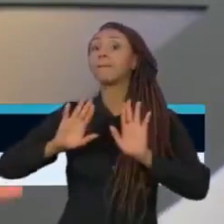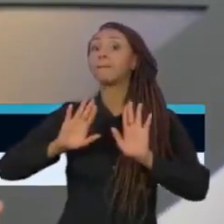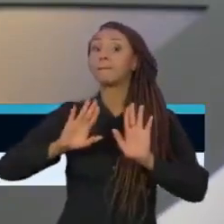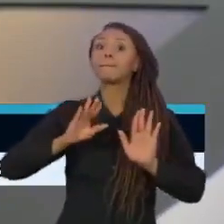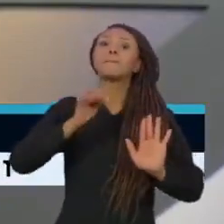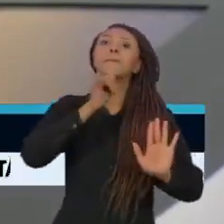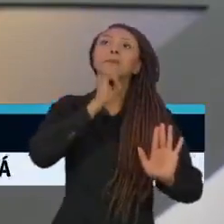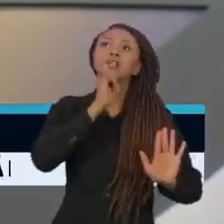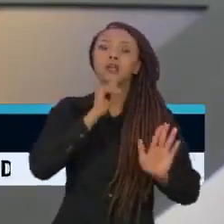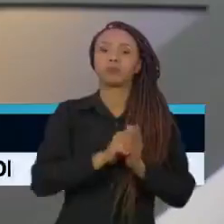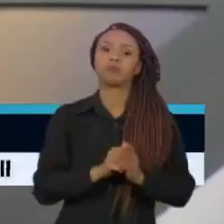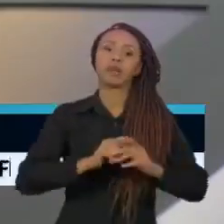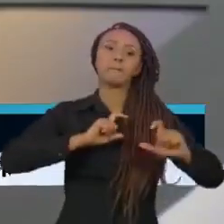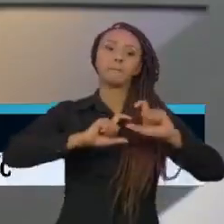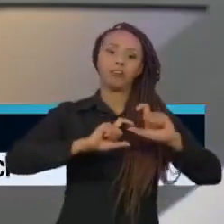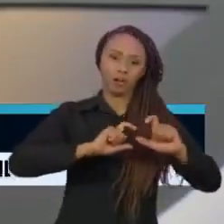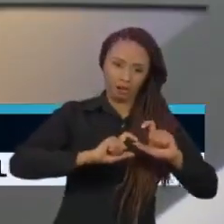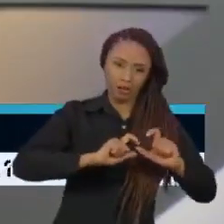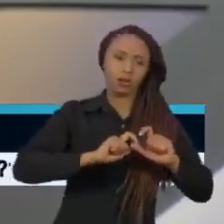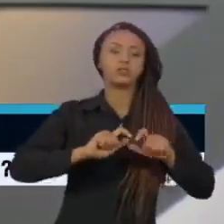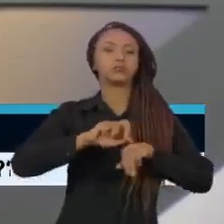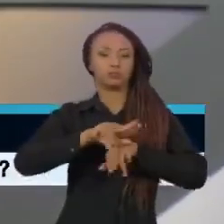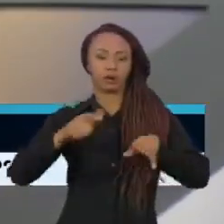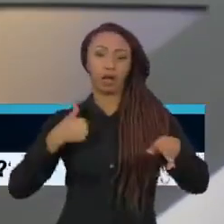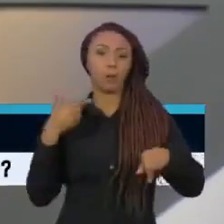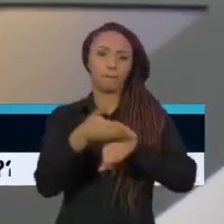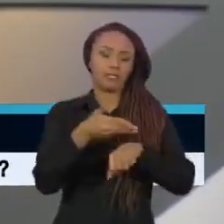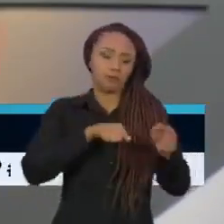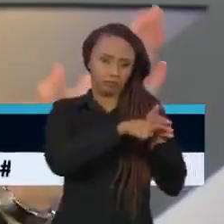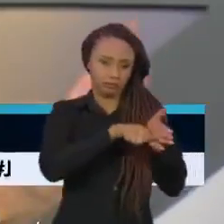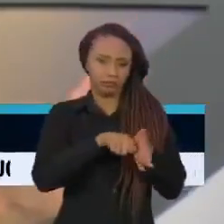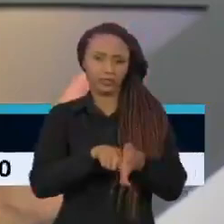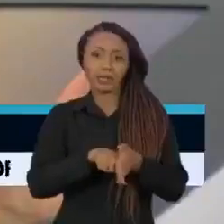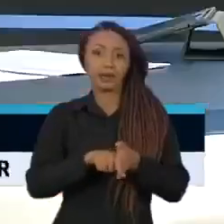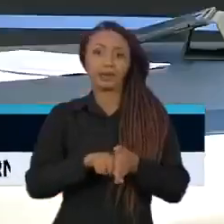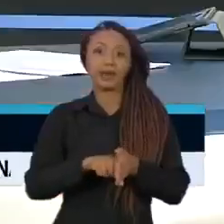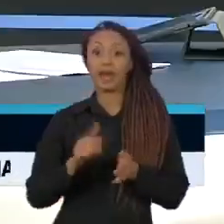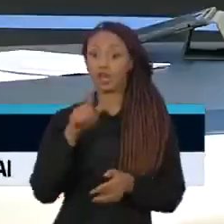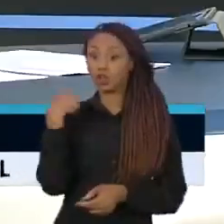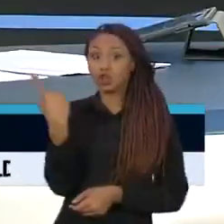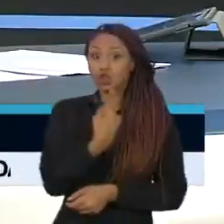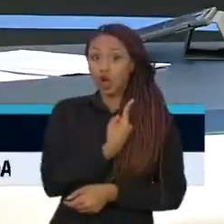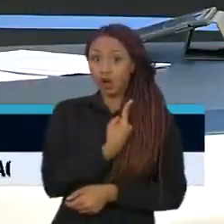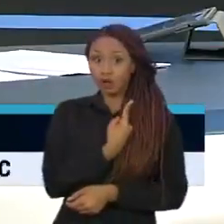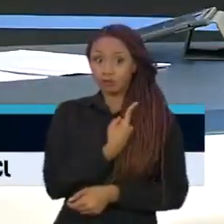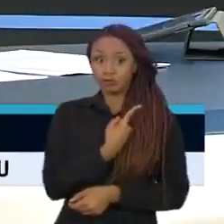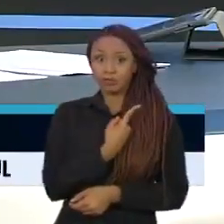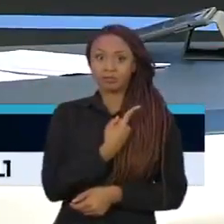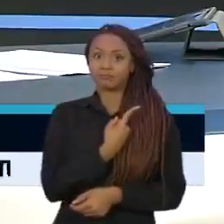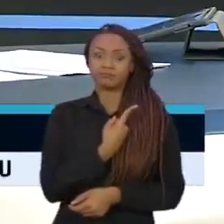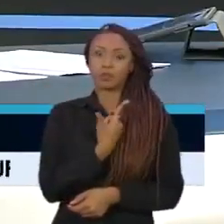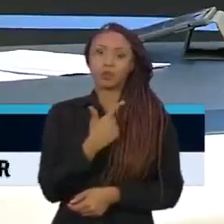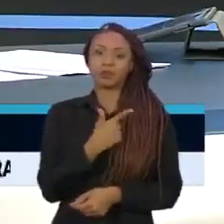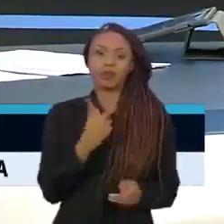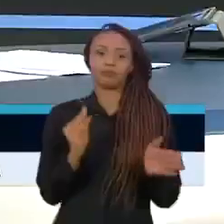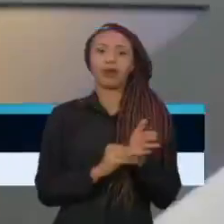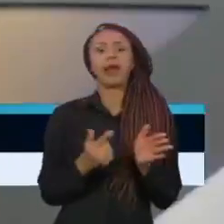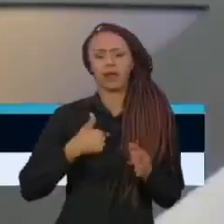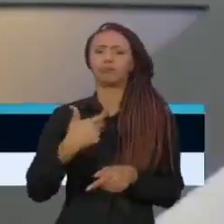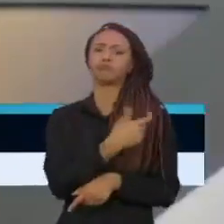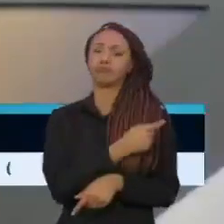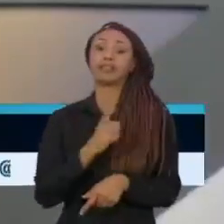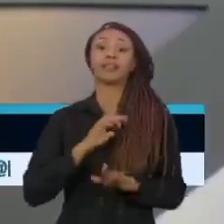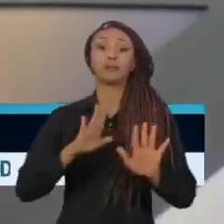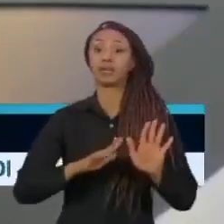outros estudos por exemplo da fazer onde eu participei nós não existimos então eu obviamente tô devidamente